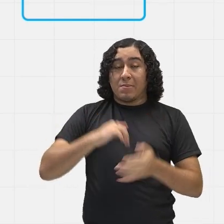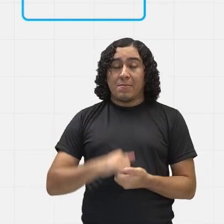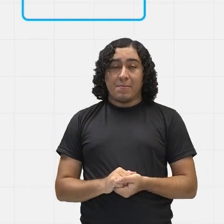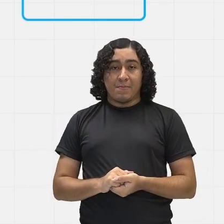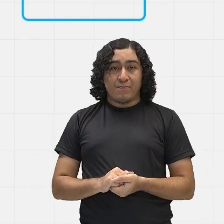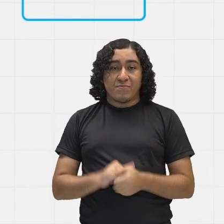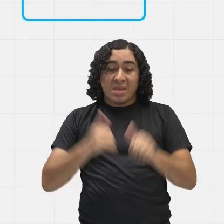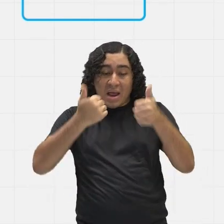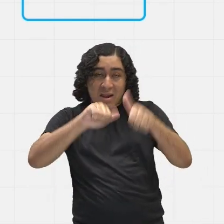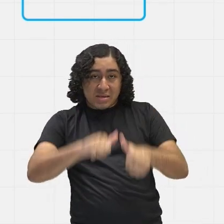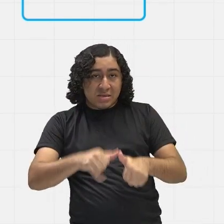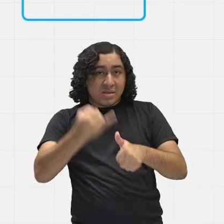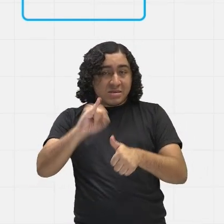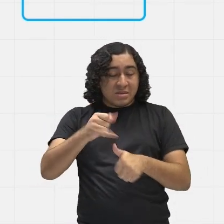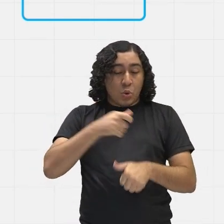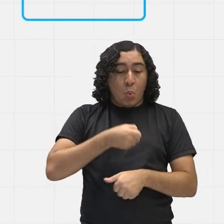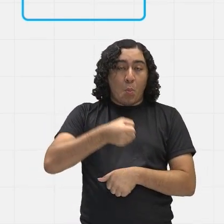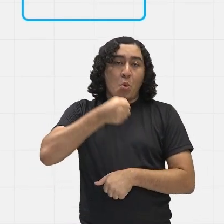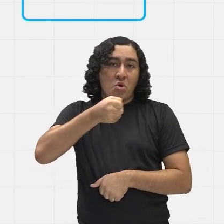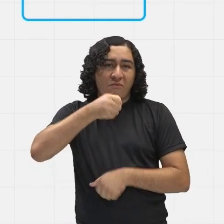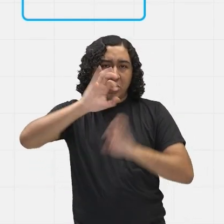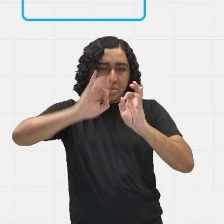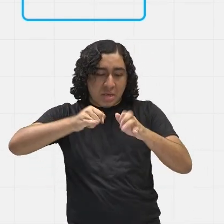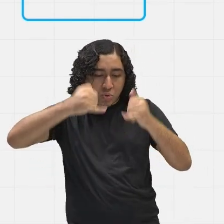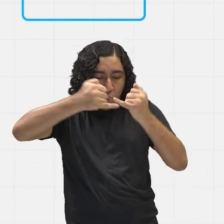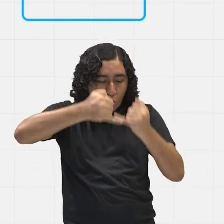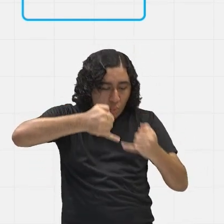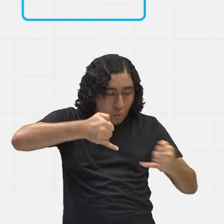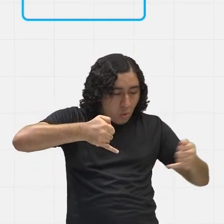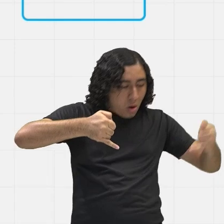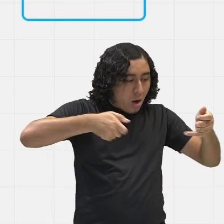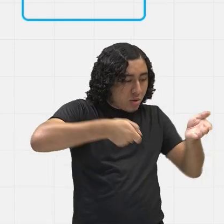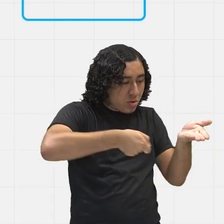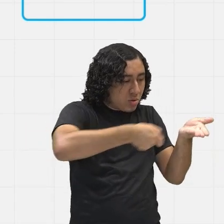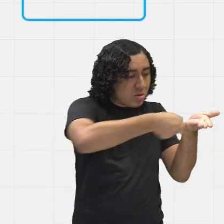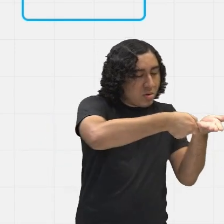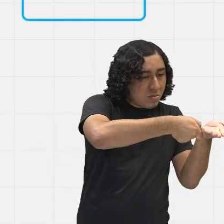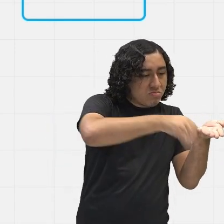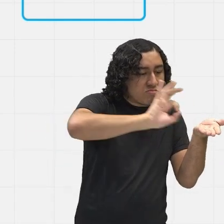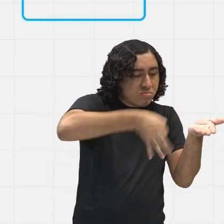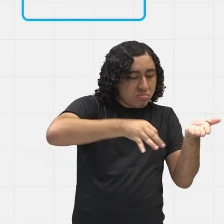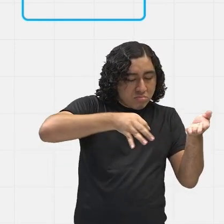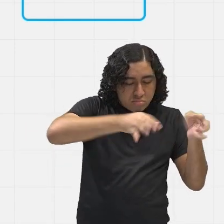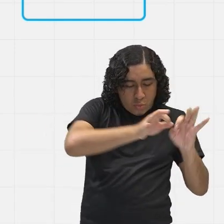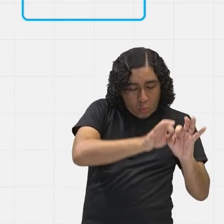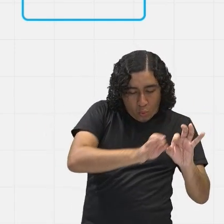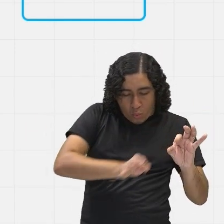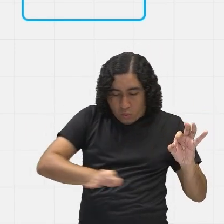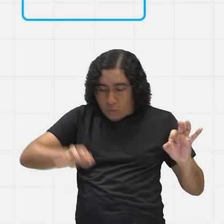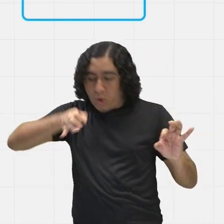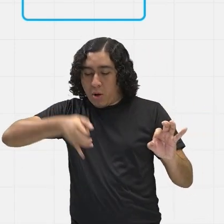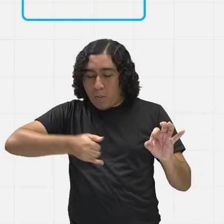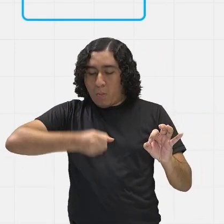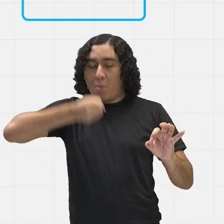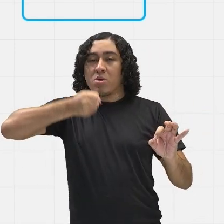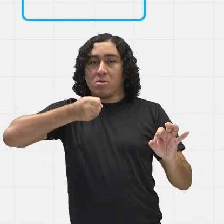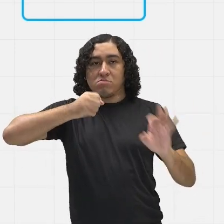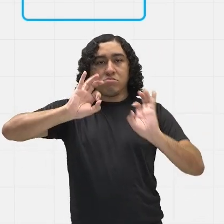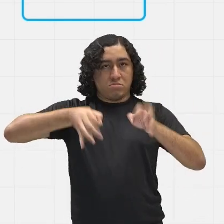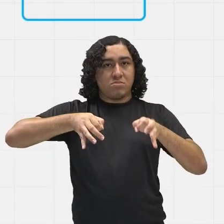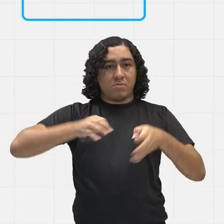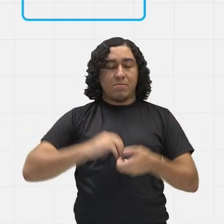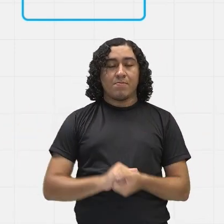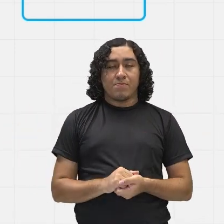se o microfone está bem encaixado no equipamento, tá? Você verifica lá se o cabo dele está devidamente conectado.